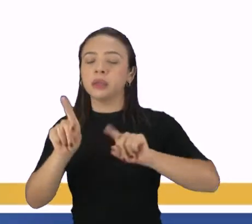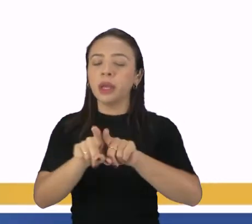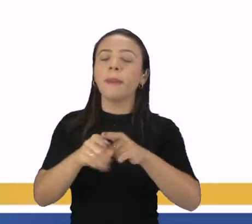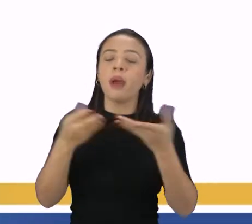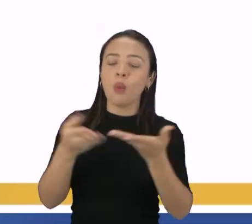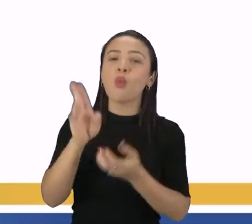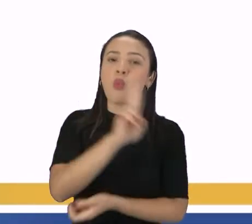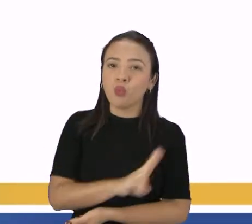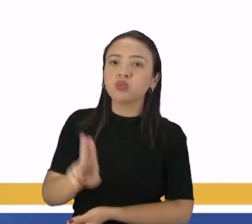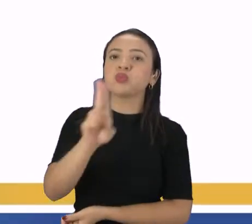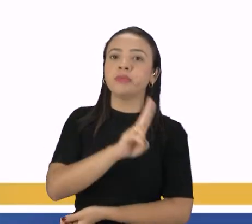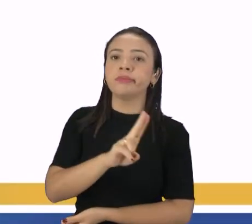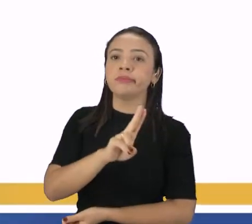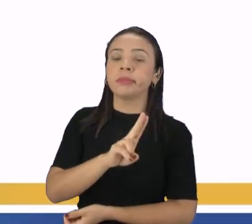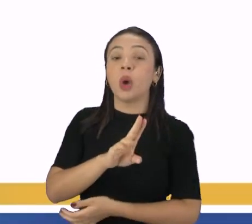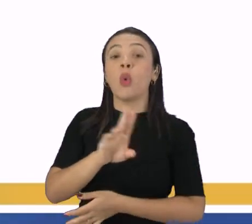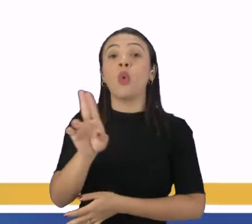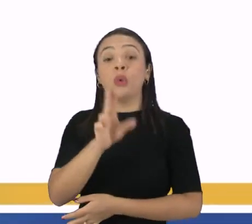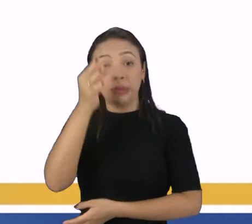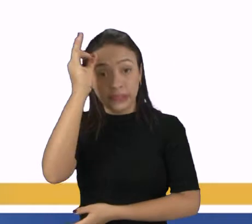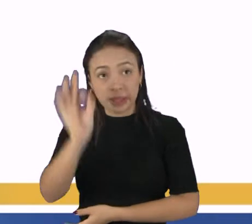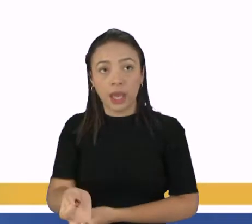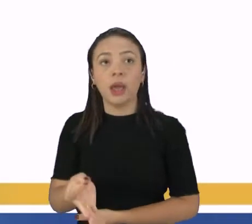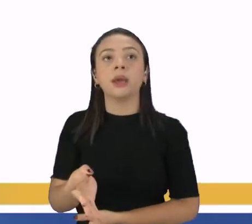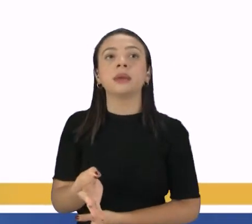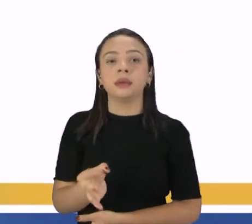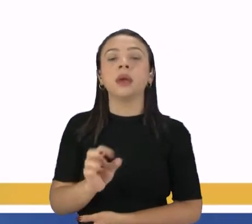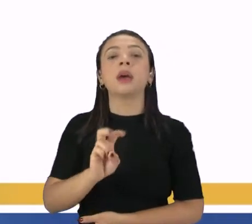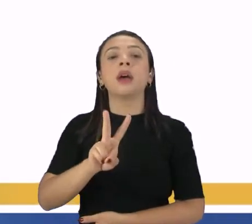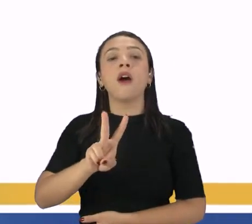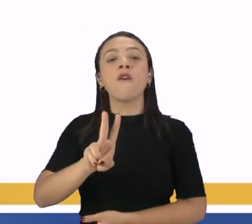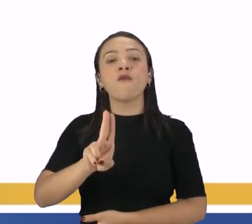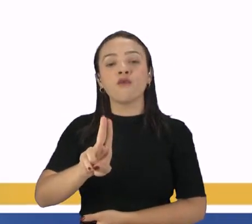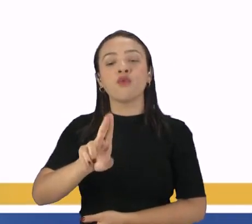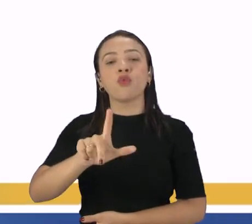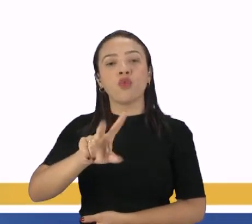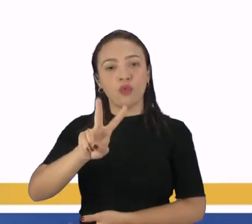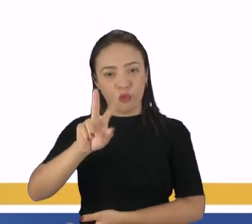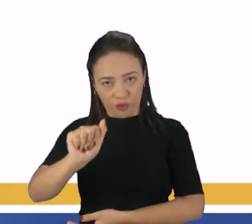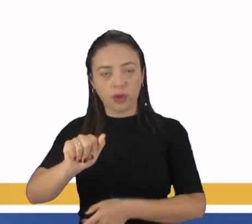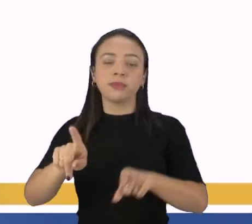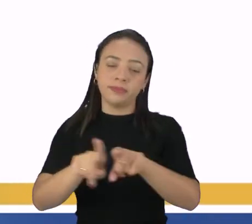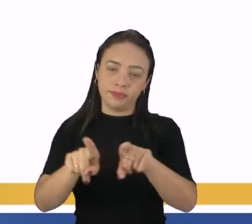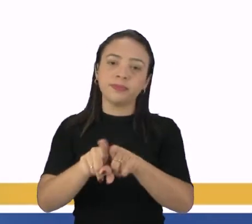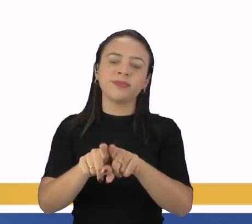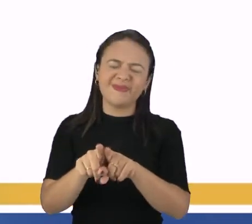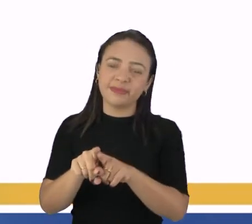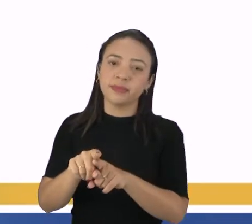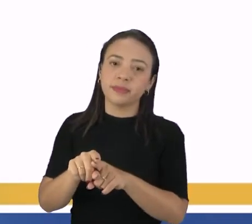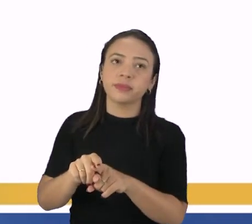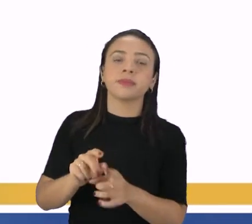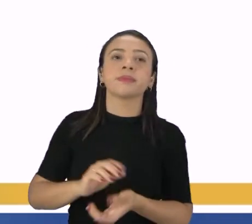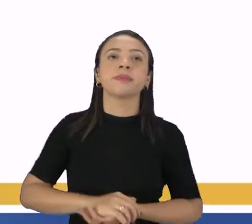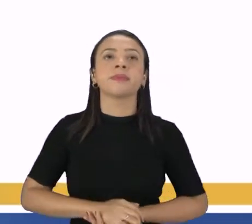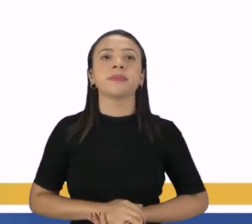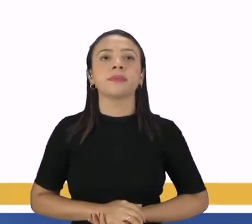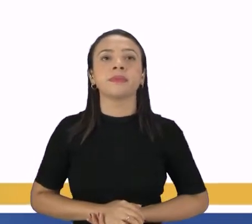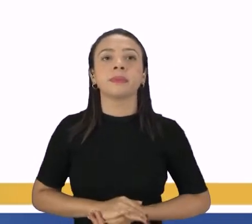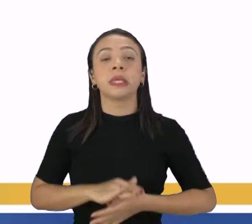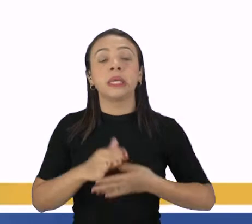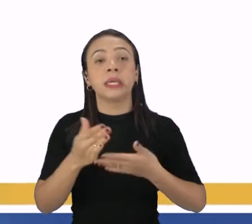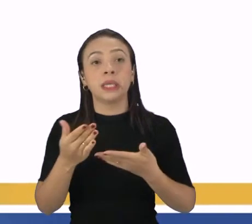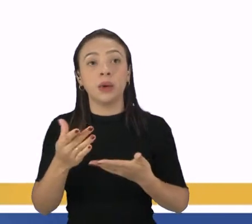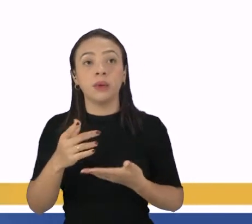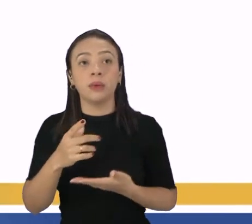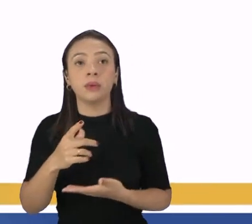mais... São os 2 nomes corretos para você chamar essa parte externa. Ou vulva ou pudendo feminino. Como na questão